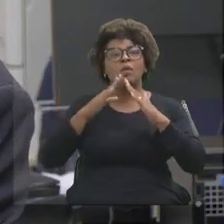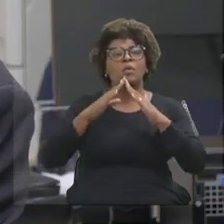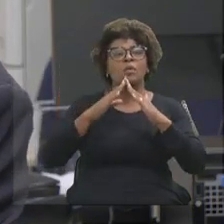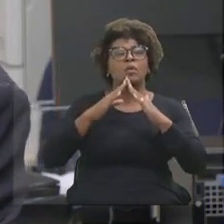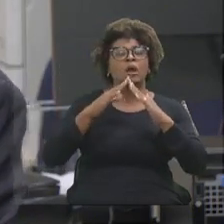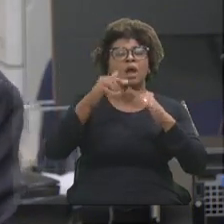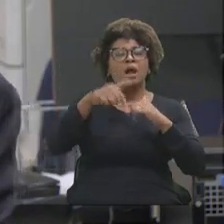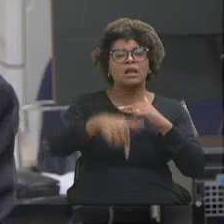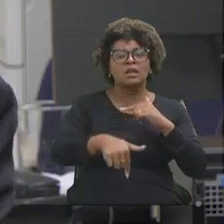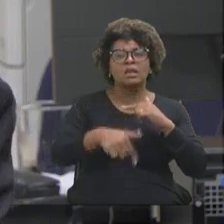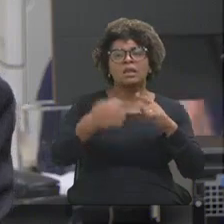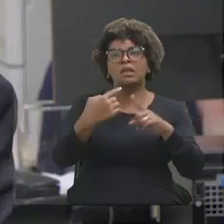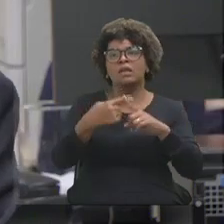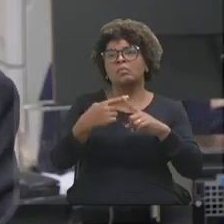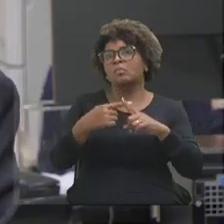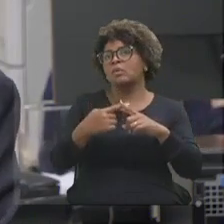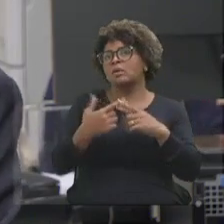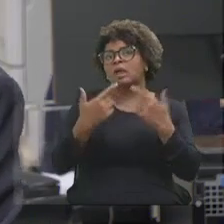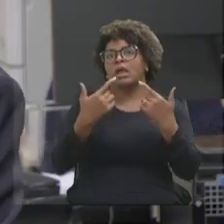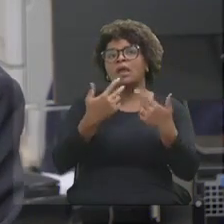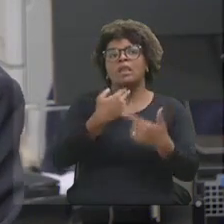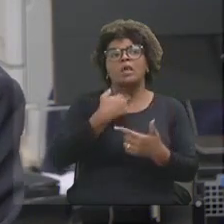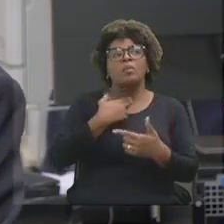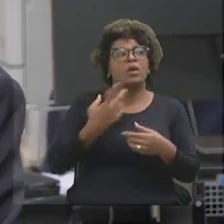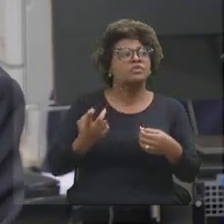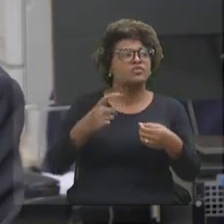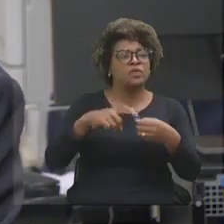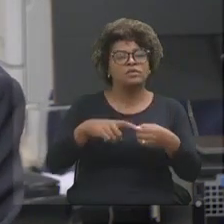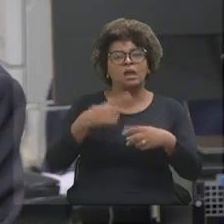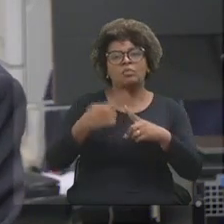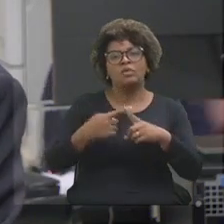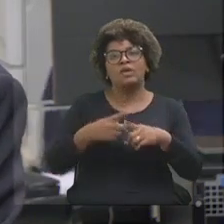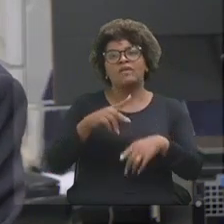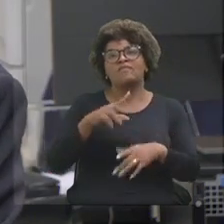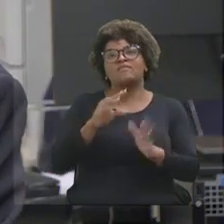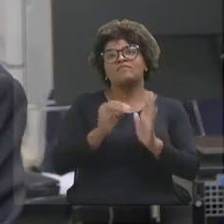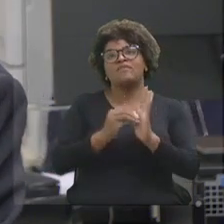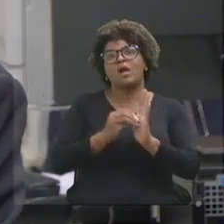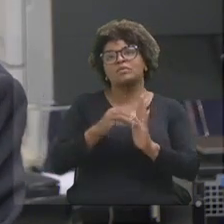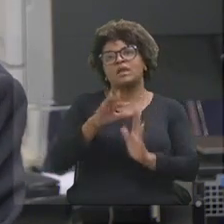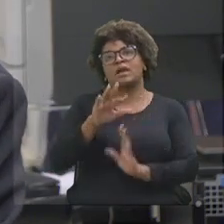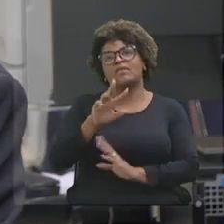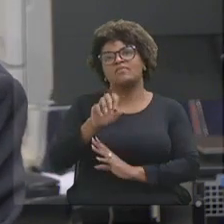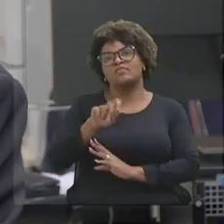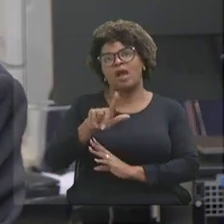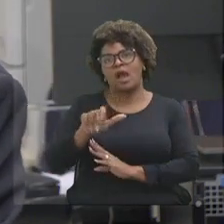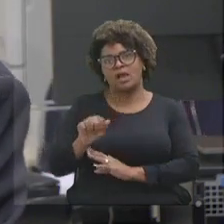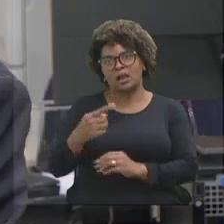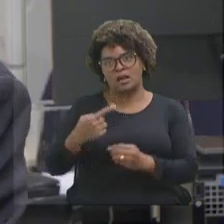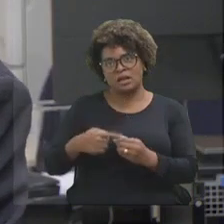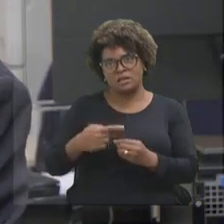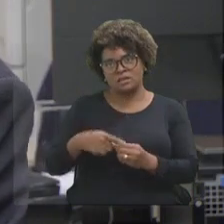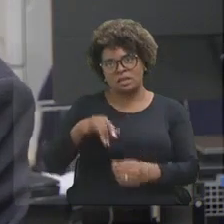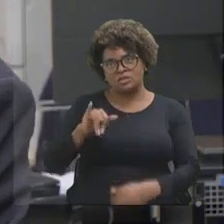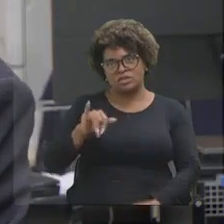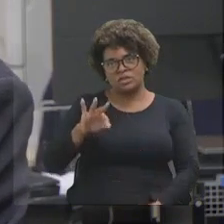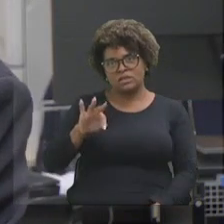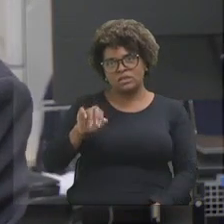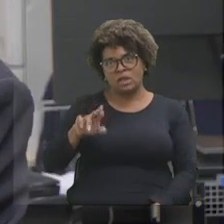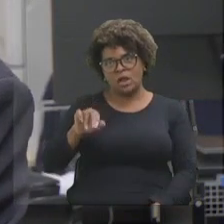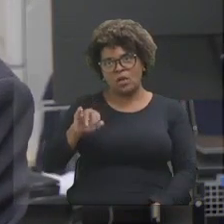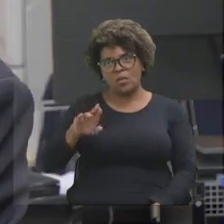vaga disponível na nossa cidade de Itaobim então e por último